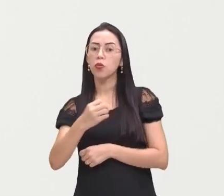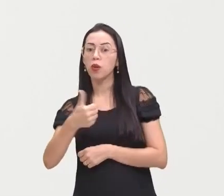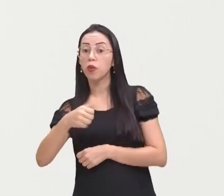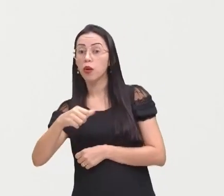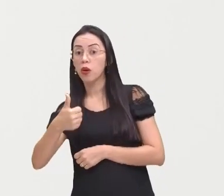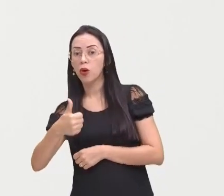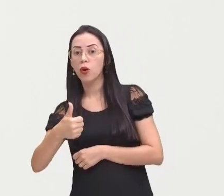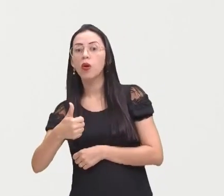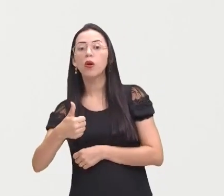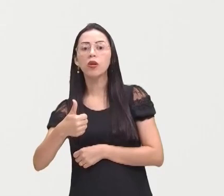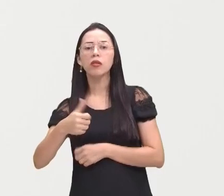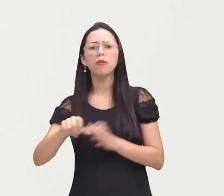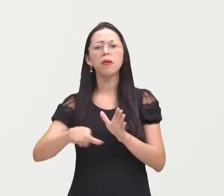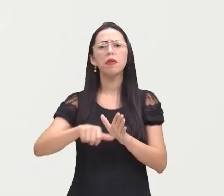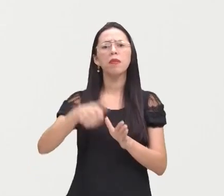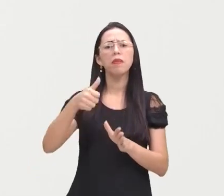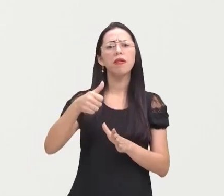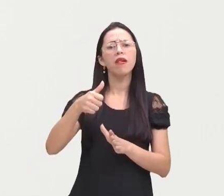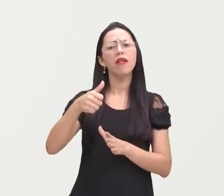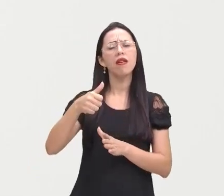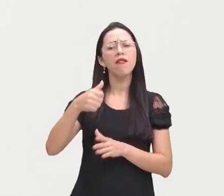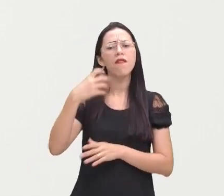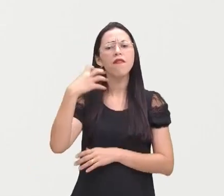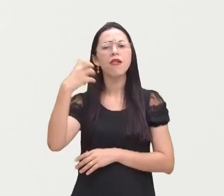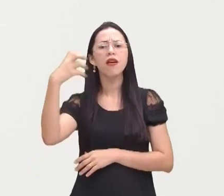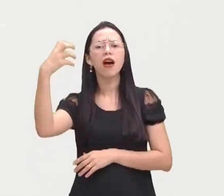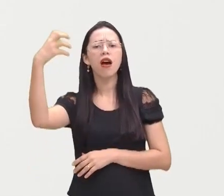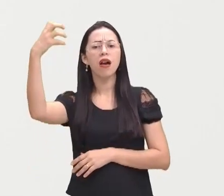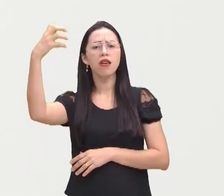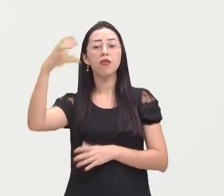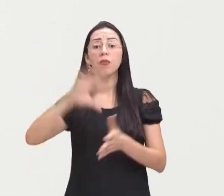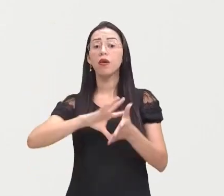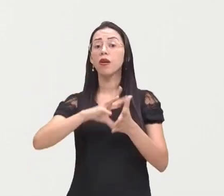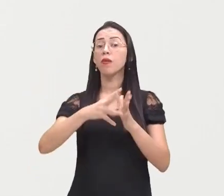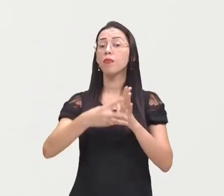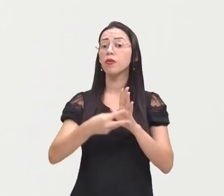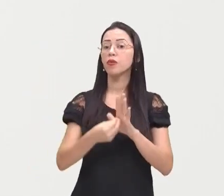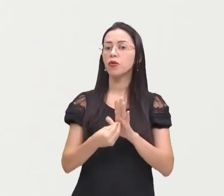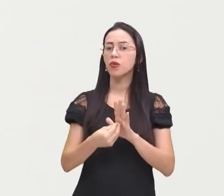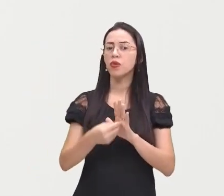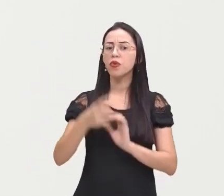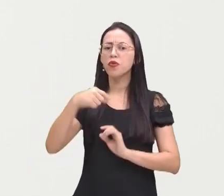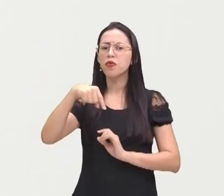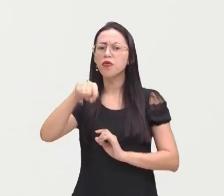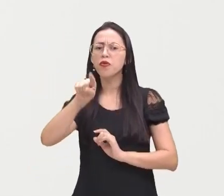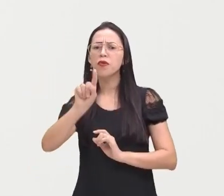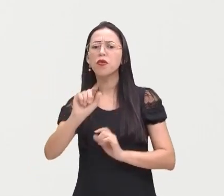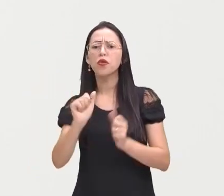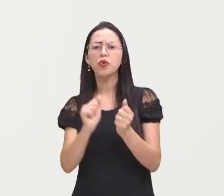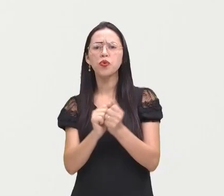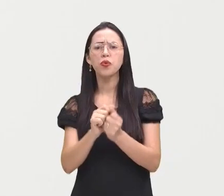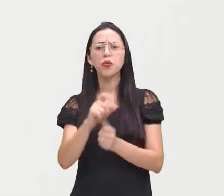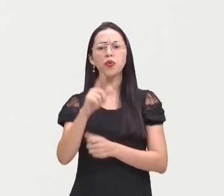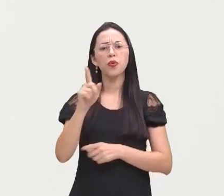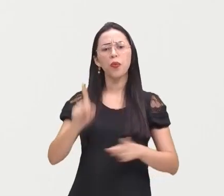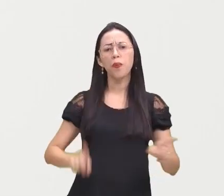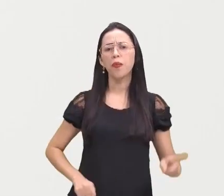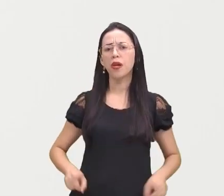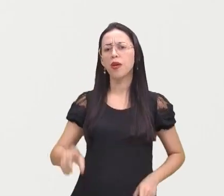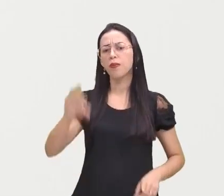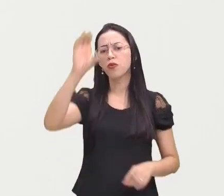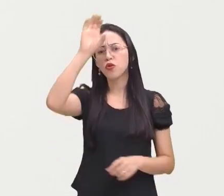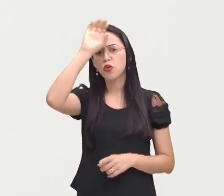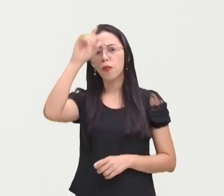a Amazônia. Fui para Alter do Chão com meus primos e meus tios, meu pai e a